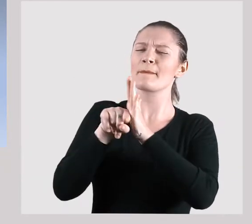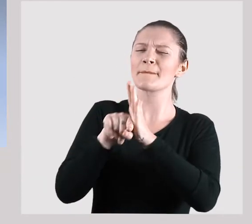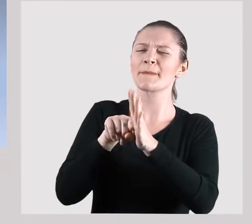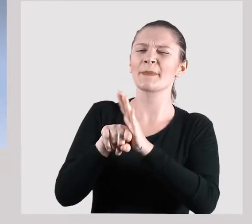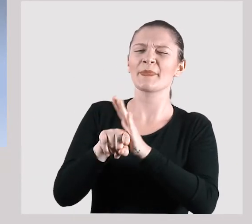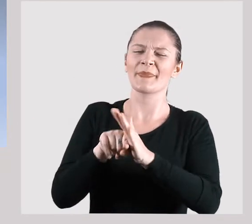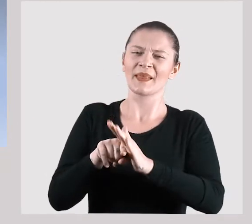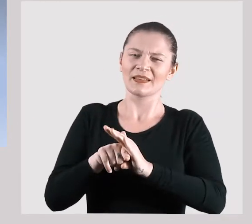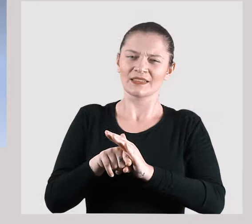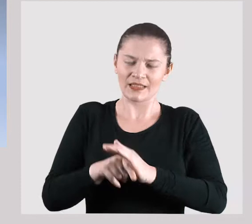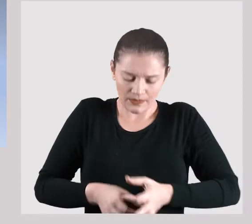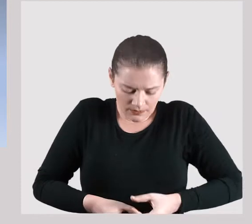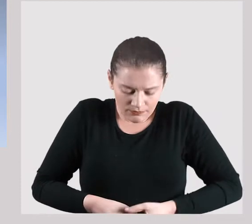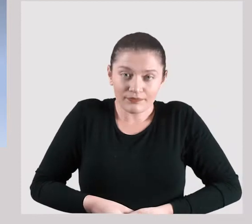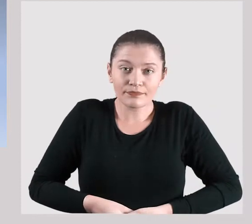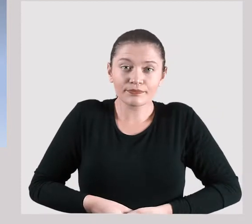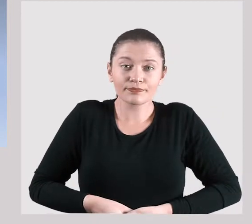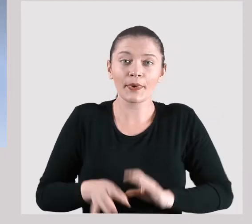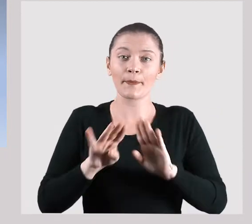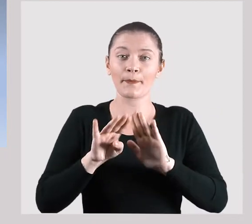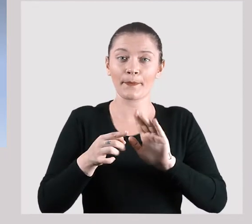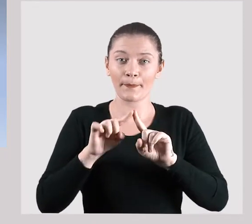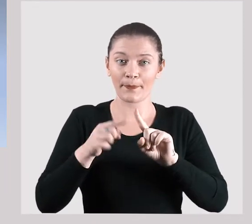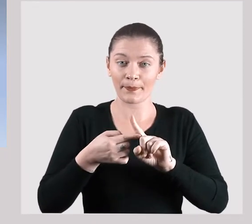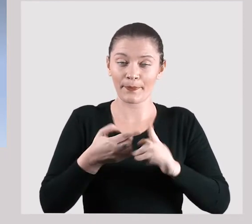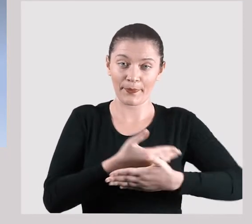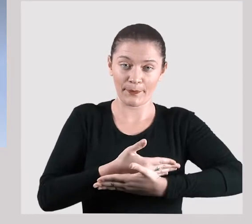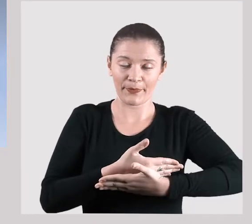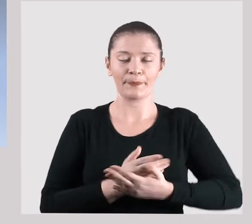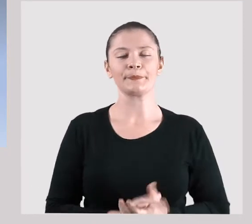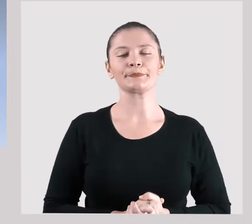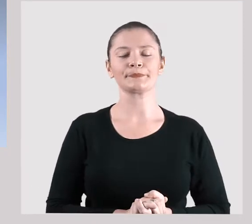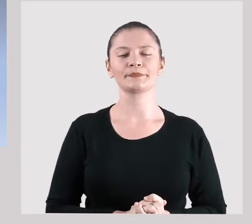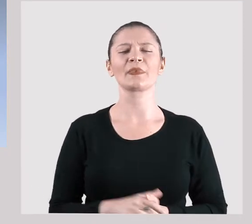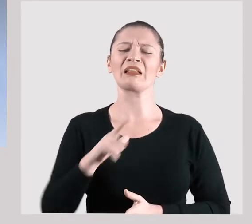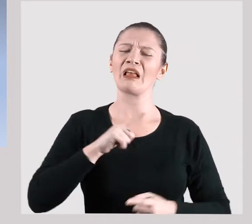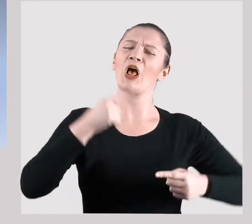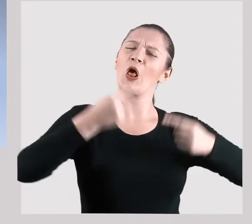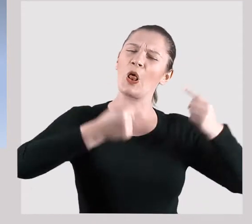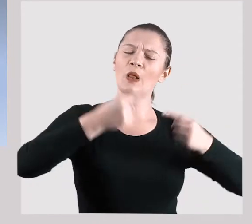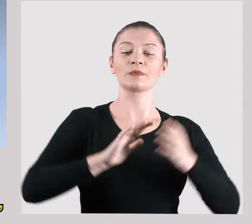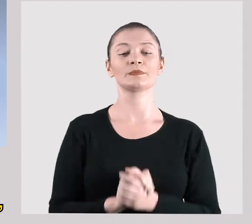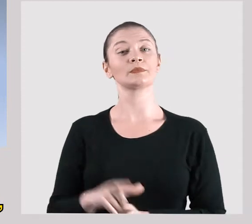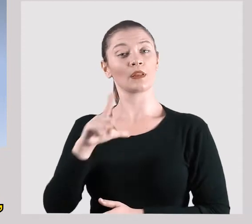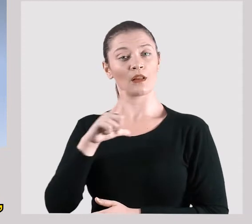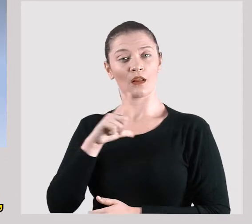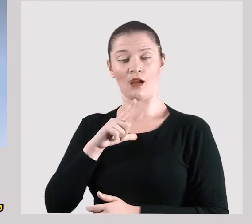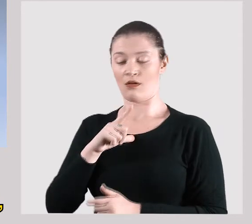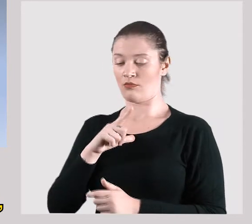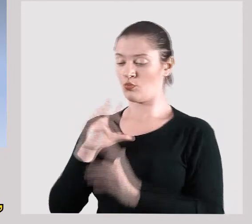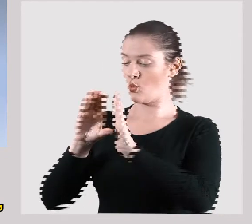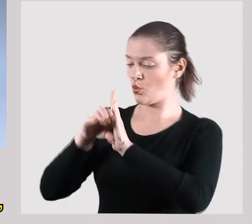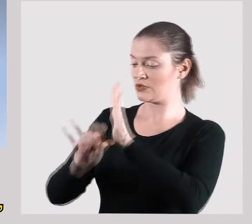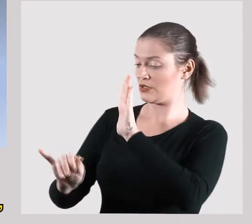Então tem muito debate a respeito disso. Então tem o conceito de identidade de gênero, então que é